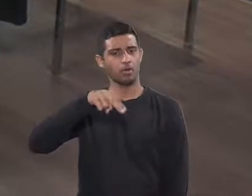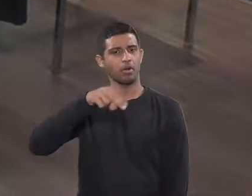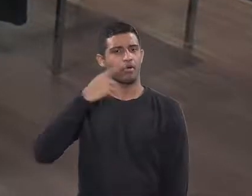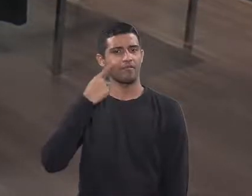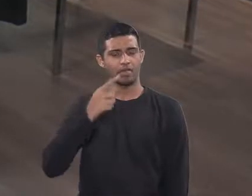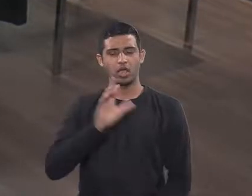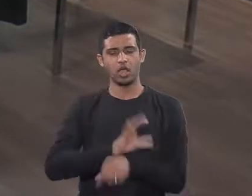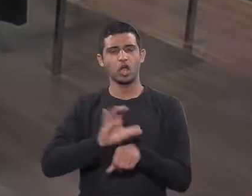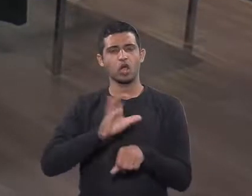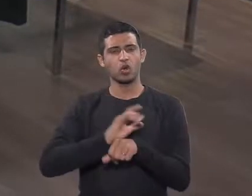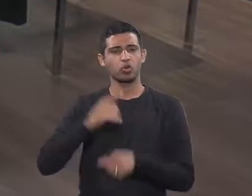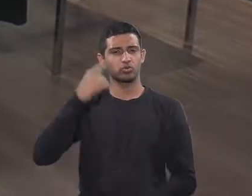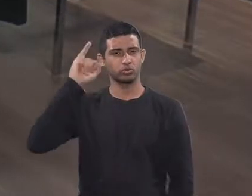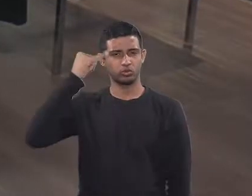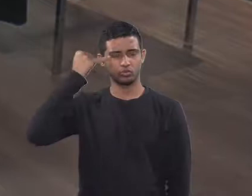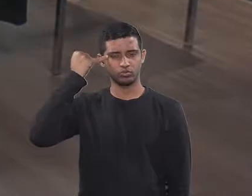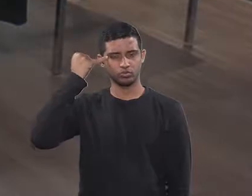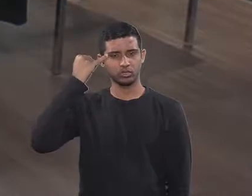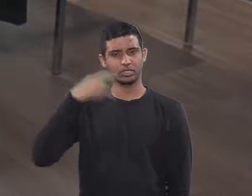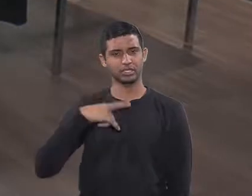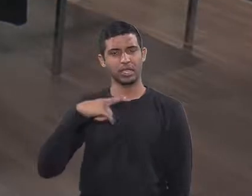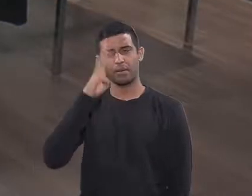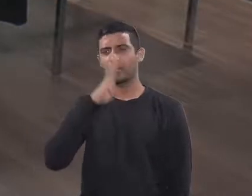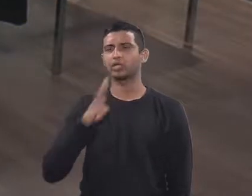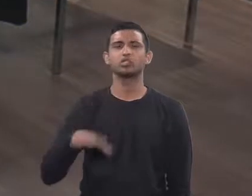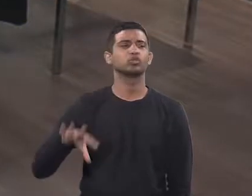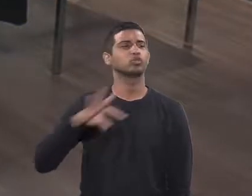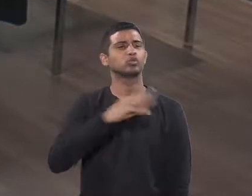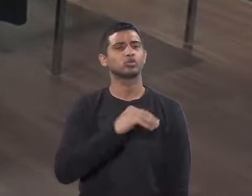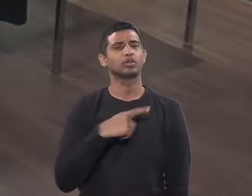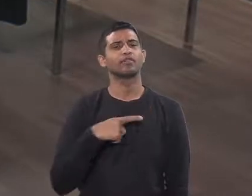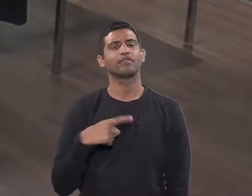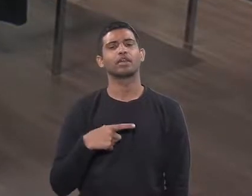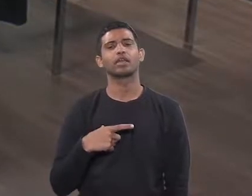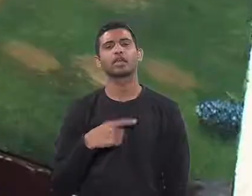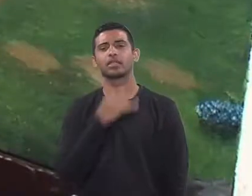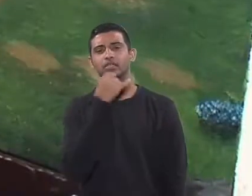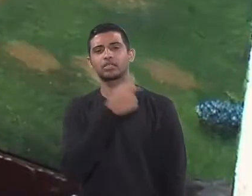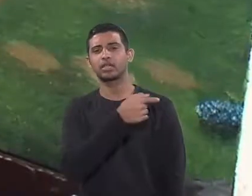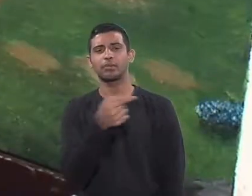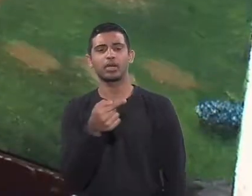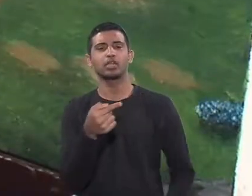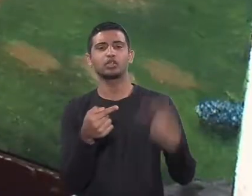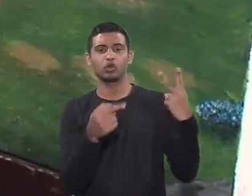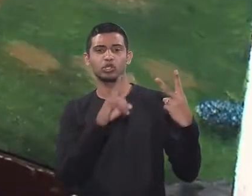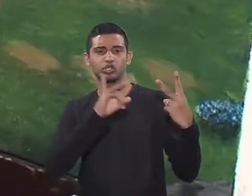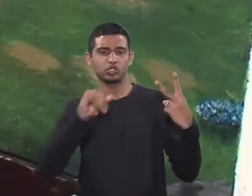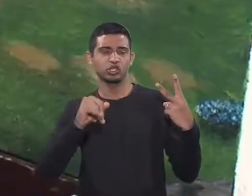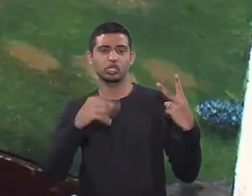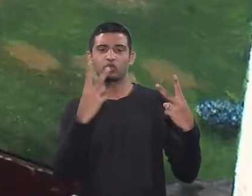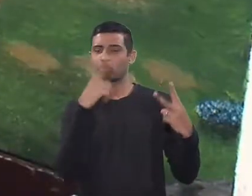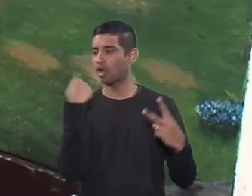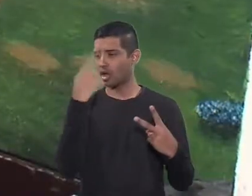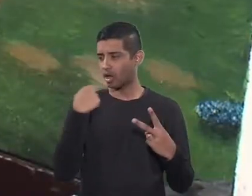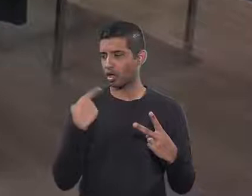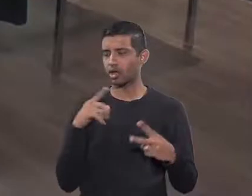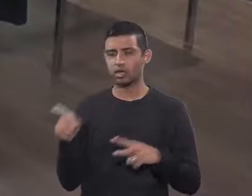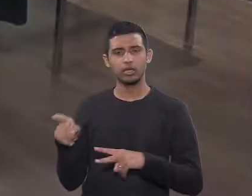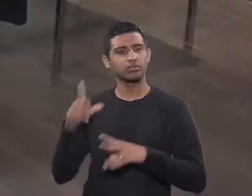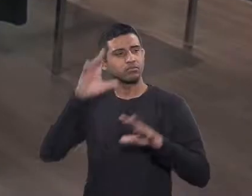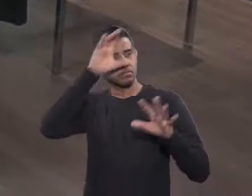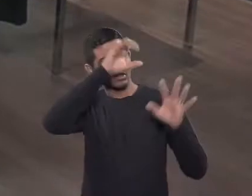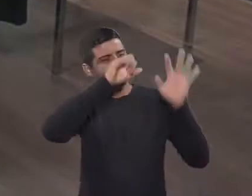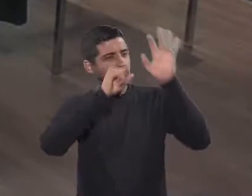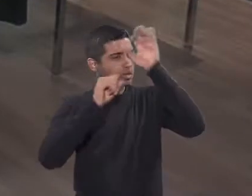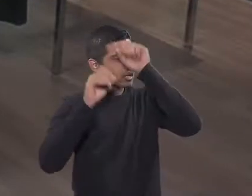franquias pelo Brasil todo. Então, eles têm 2 vezes por semana, 2 horas de aula. E aprendem?